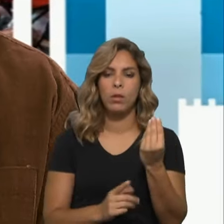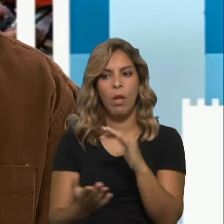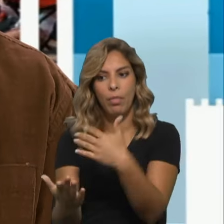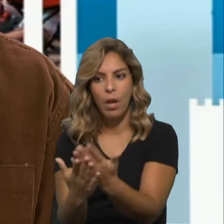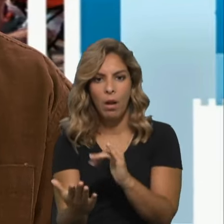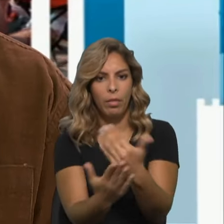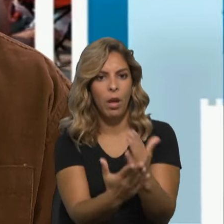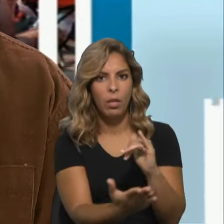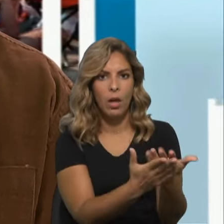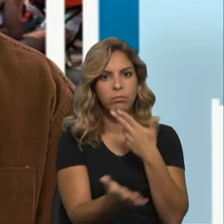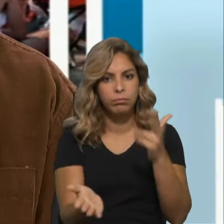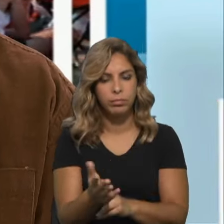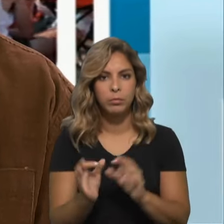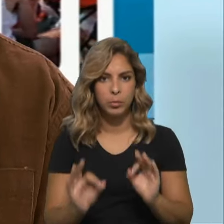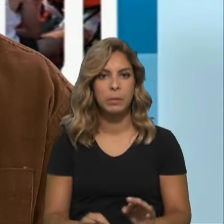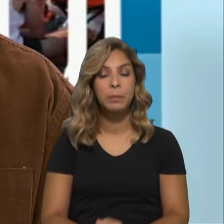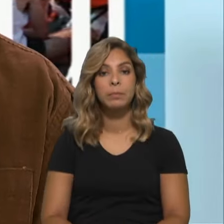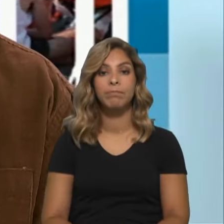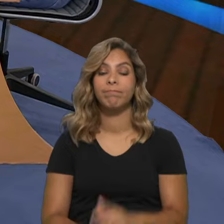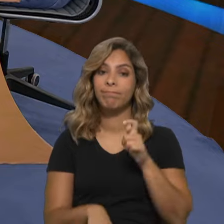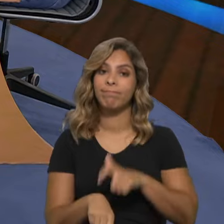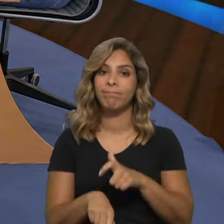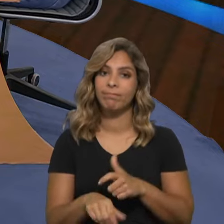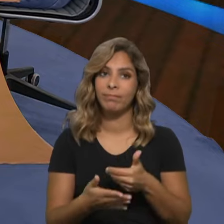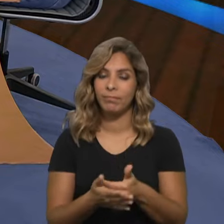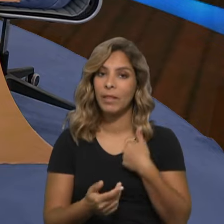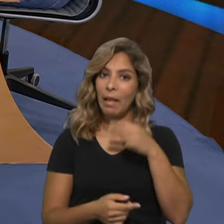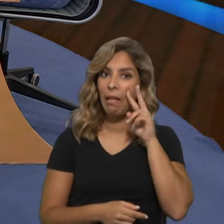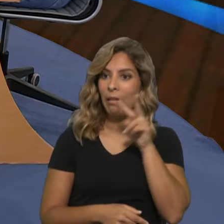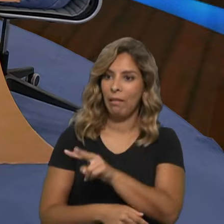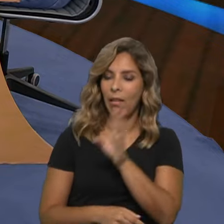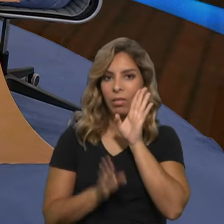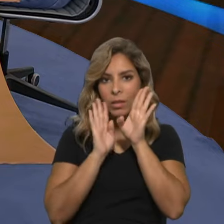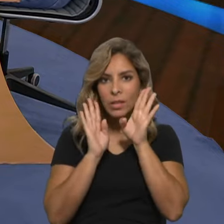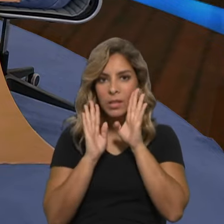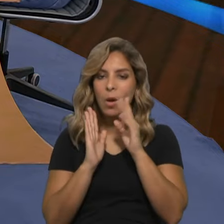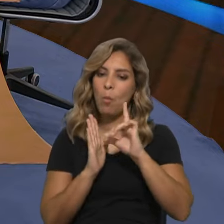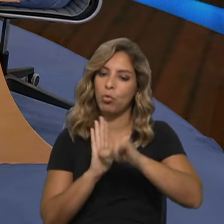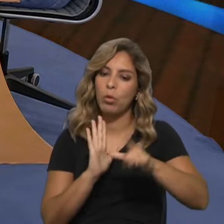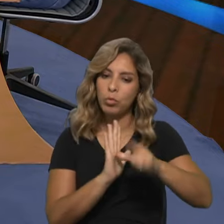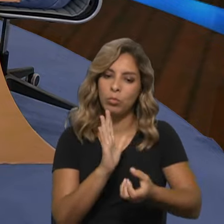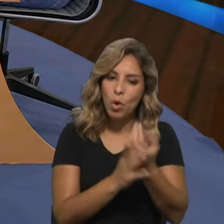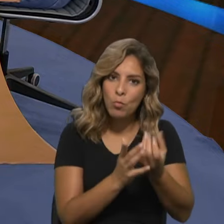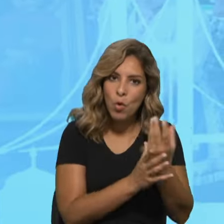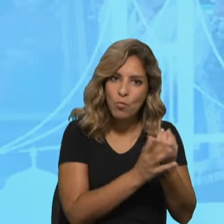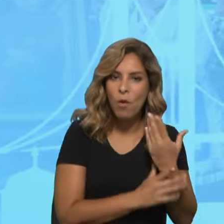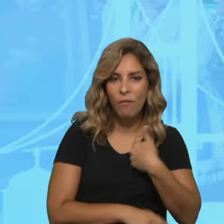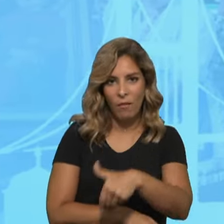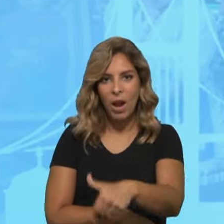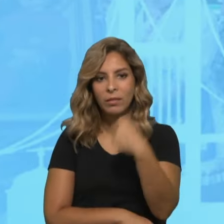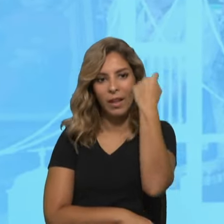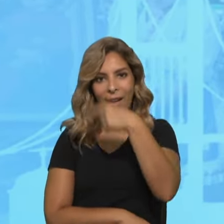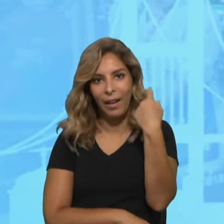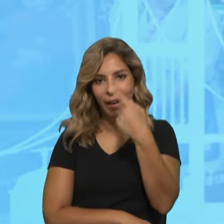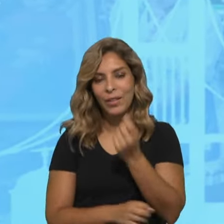né Muito bem e nós da nossa parte também vamos estar atentos a aos projetos que vão surgindo eh e e e às caras novas que vamos